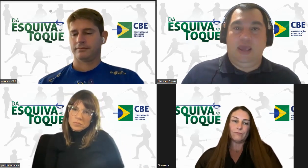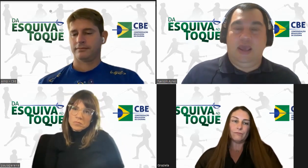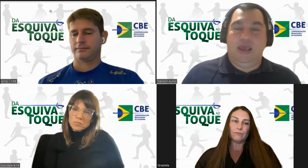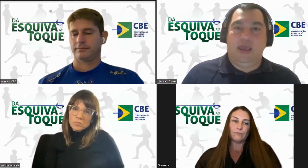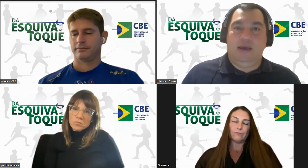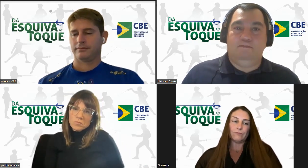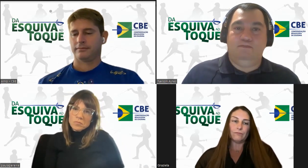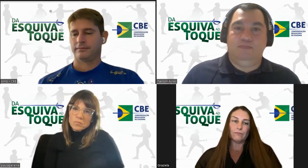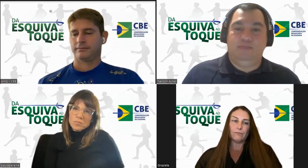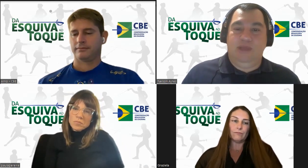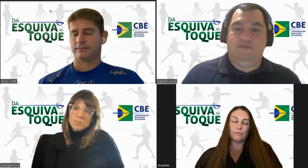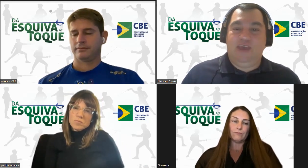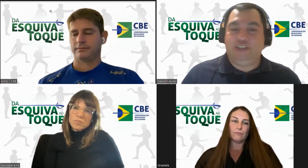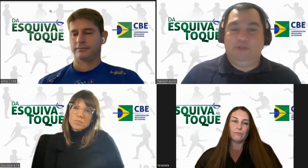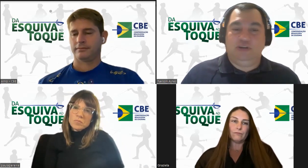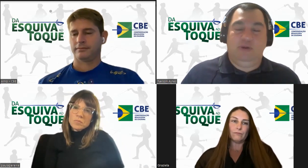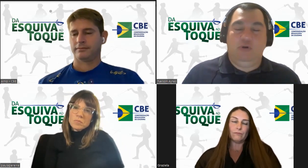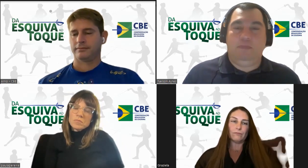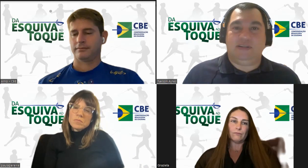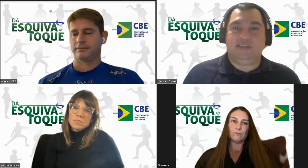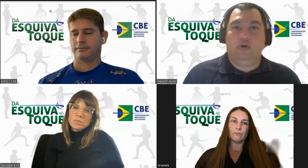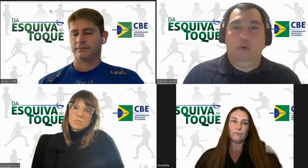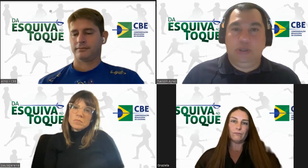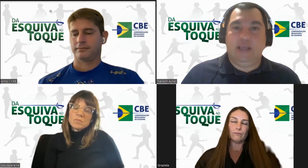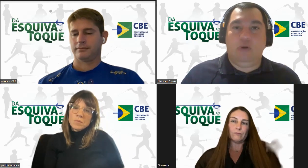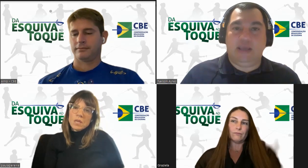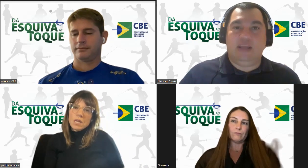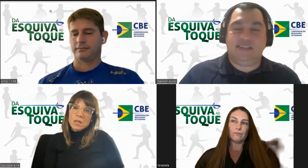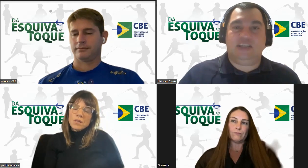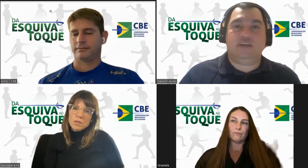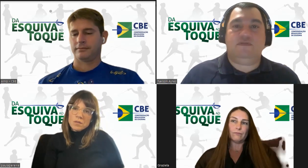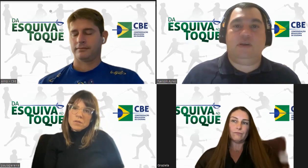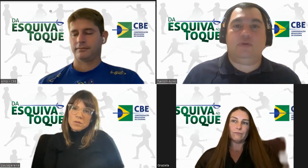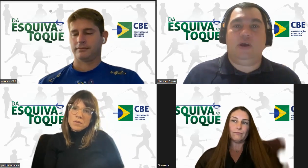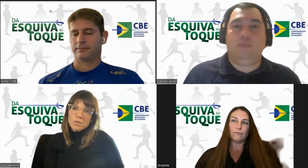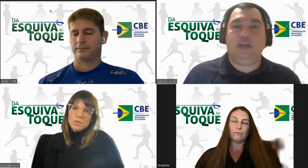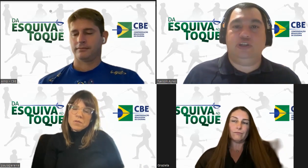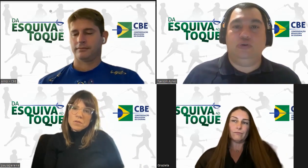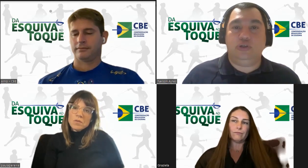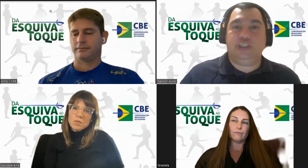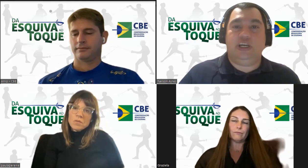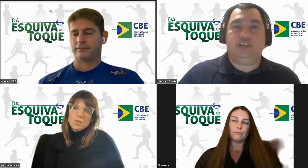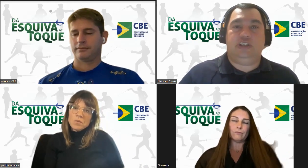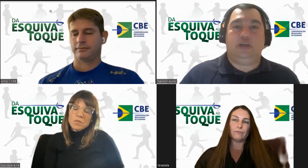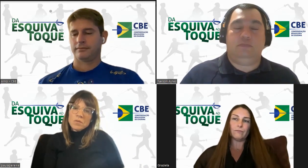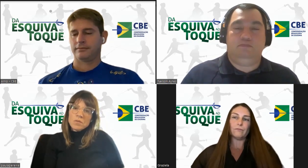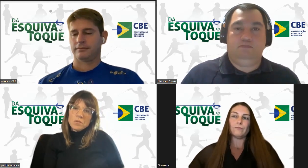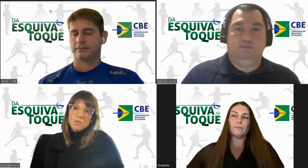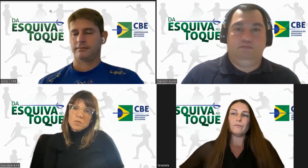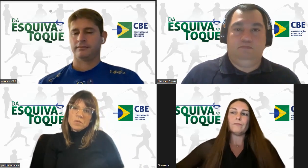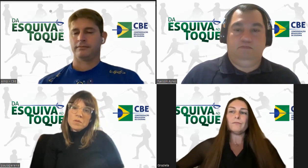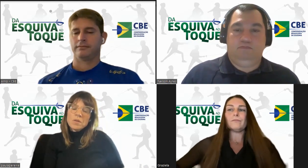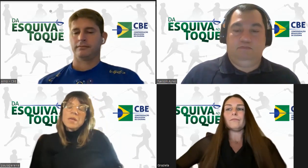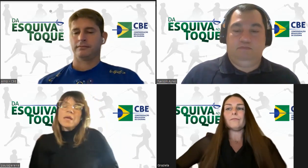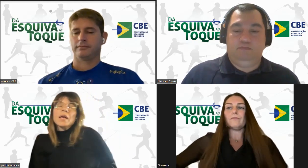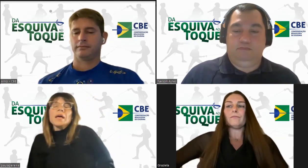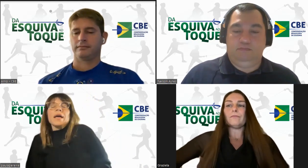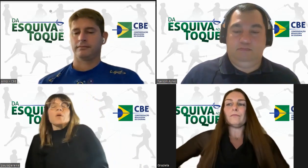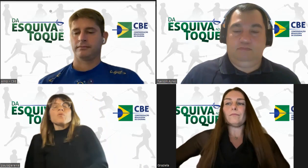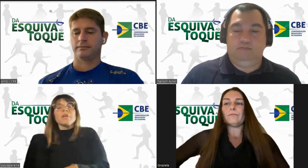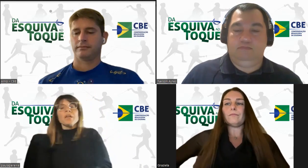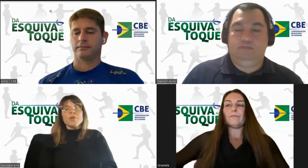é na véspera de uma competição ou o ideal é que ele seja feito realmente no dia a dia